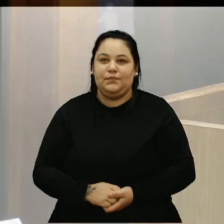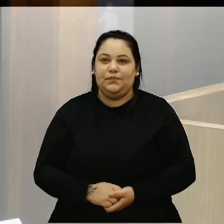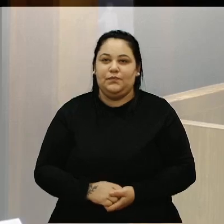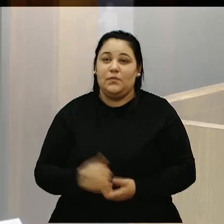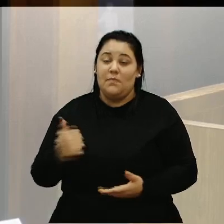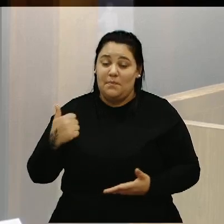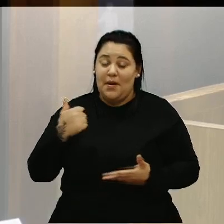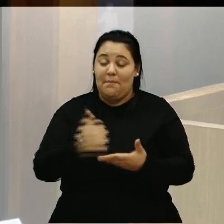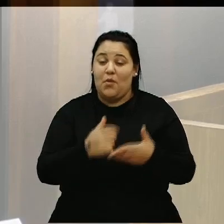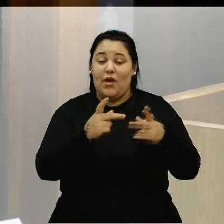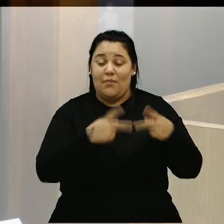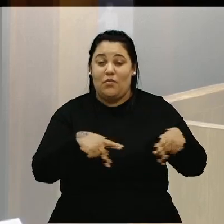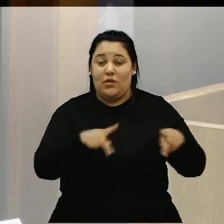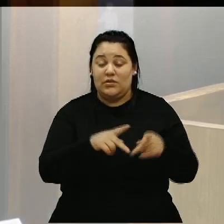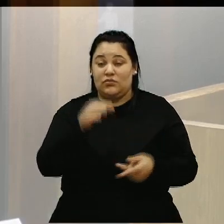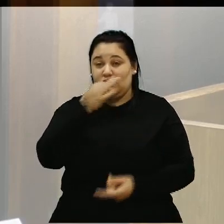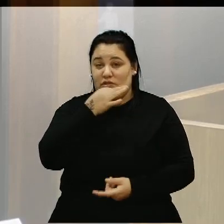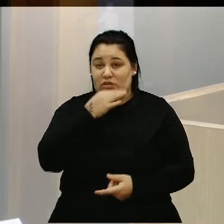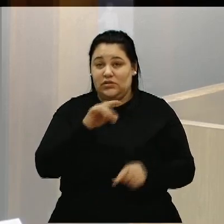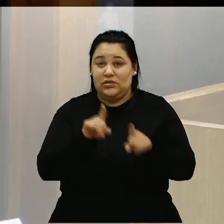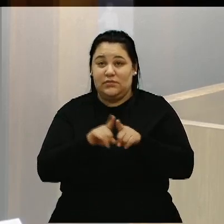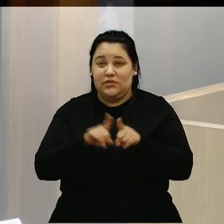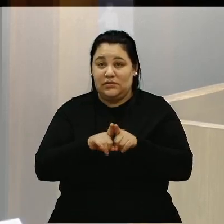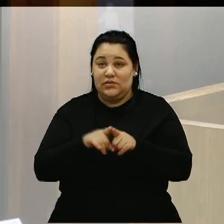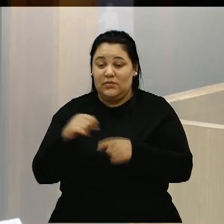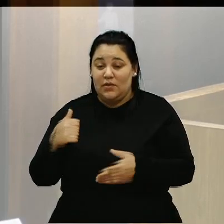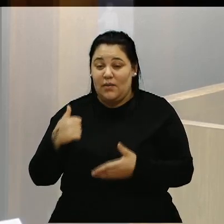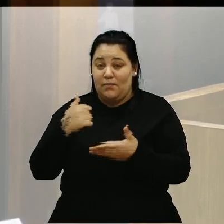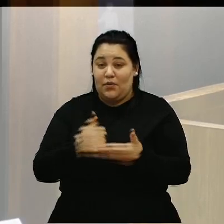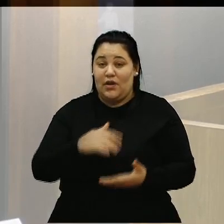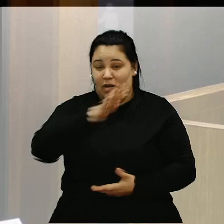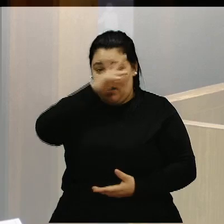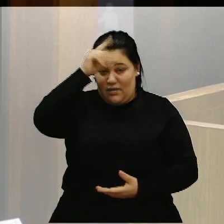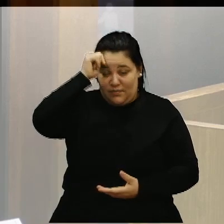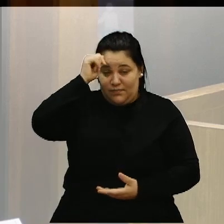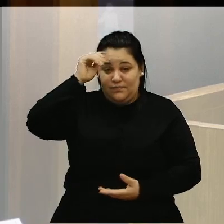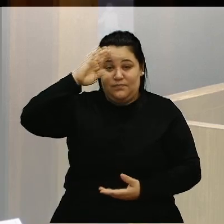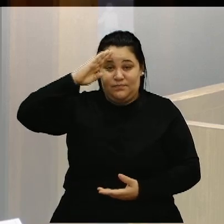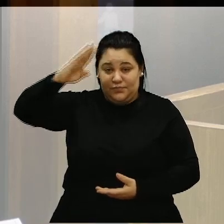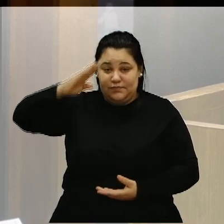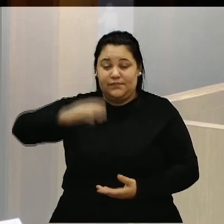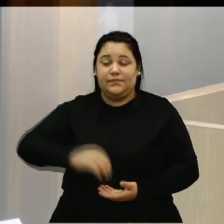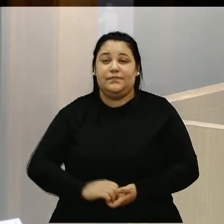prol da população caxiense, em prol da nossa guarda municipal.